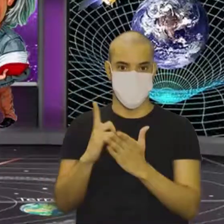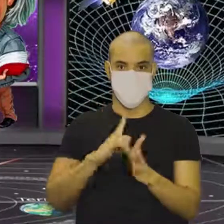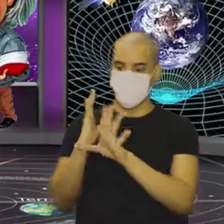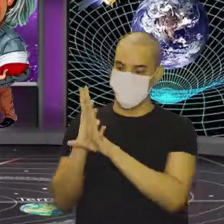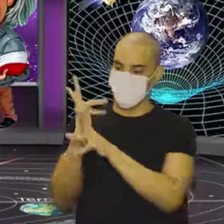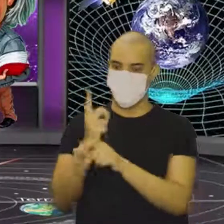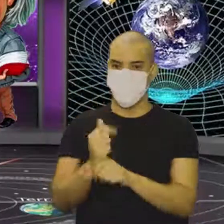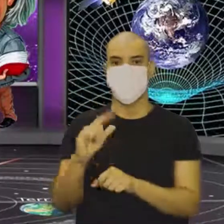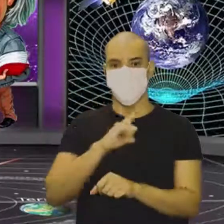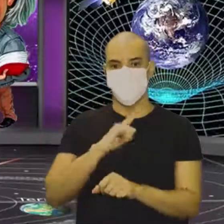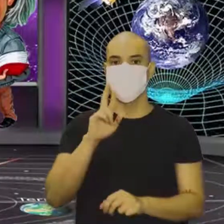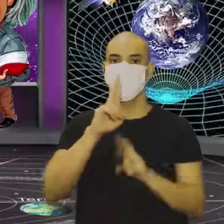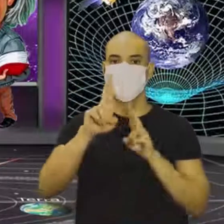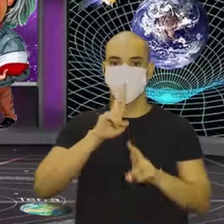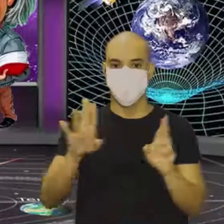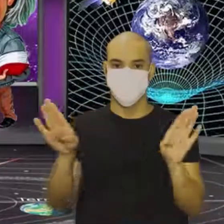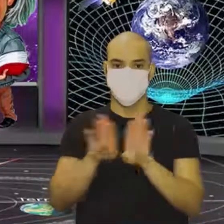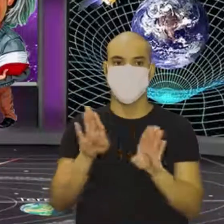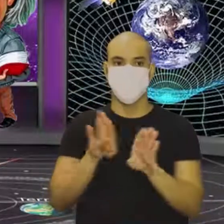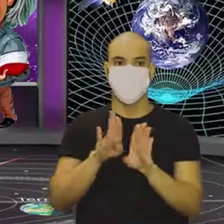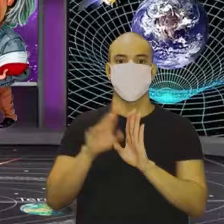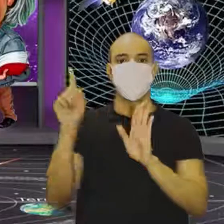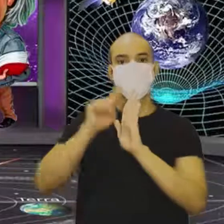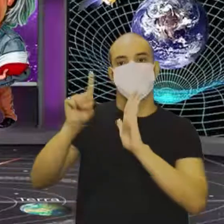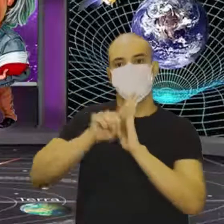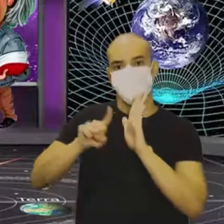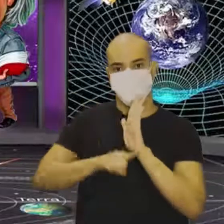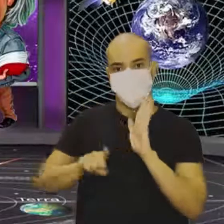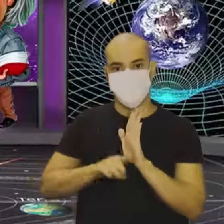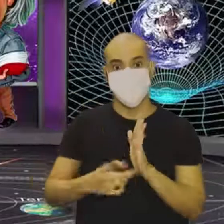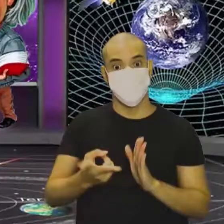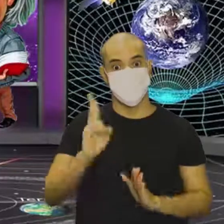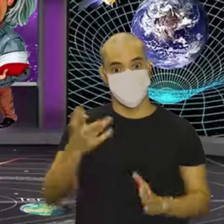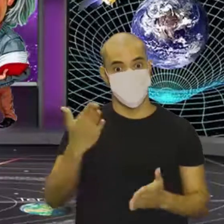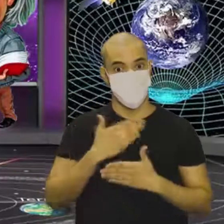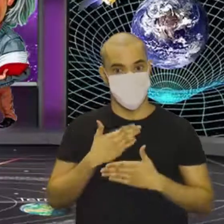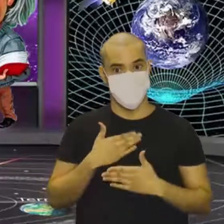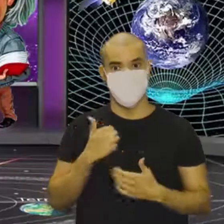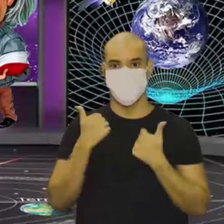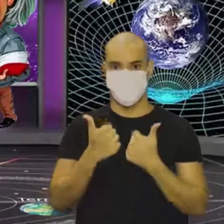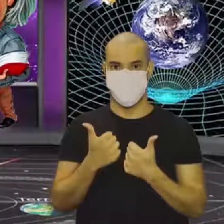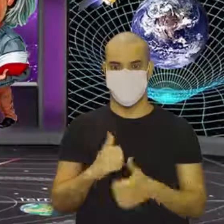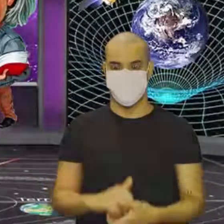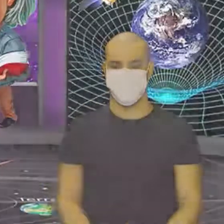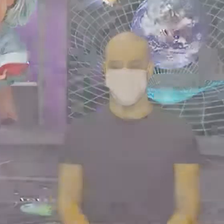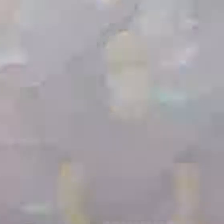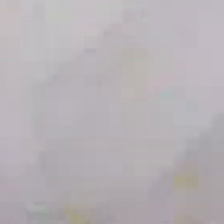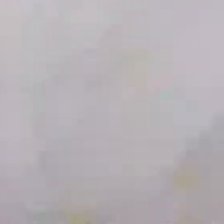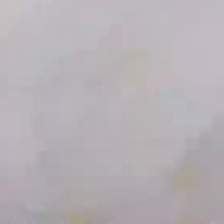revisão e também tem resolução de exercícios, ok? Fiquem comigo, até mais!